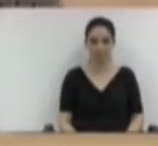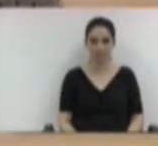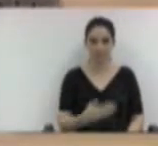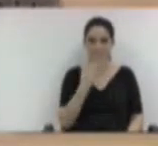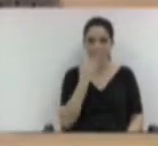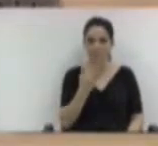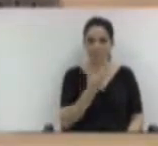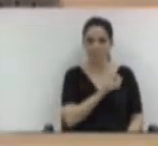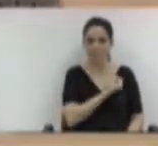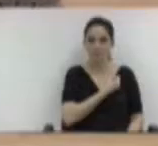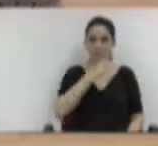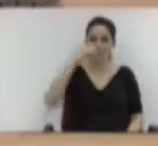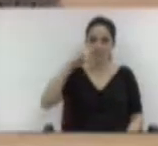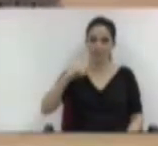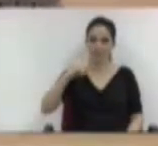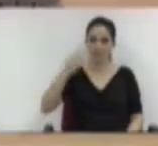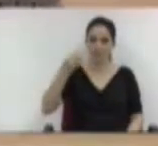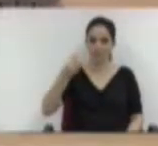Requerimento número